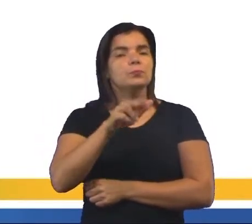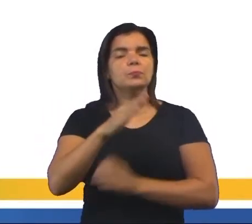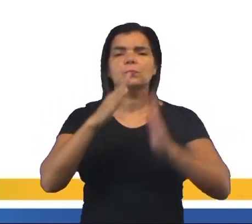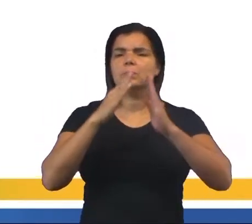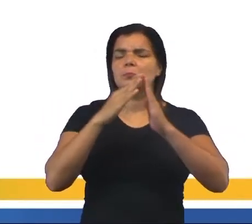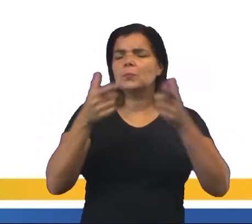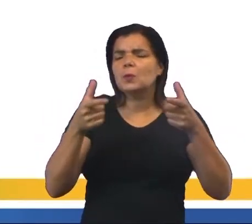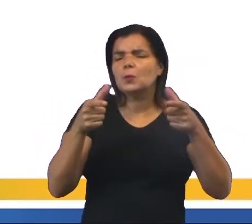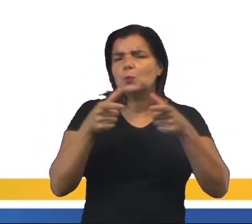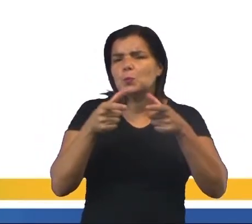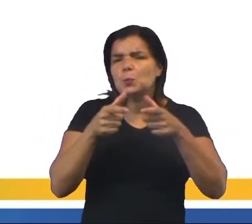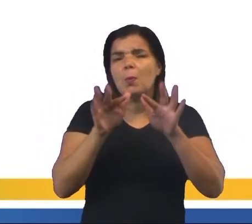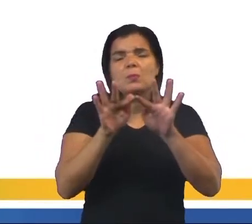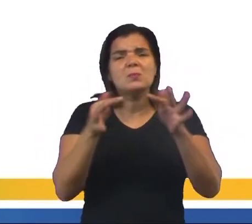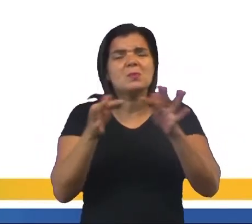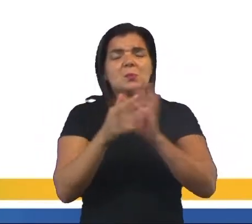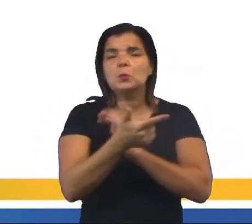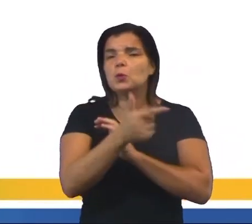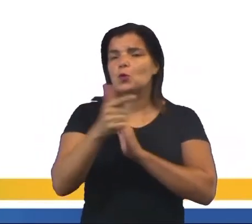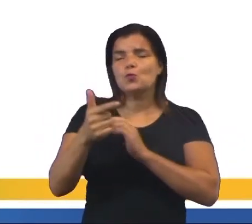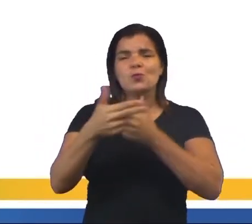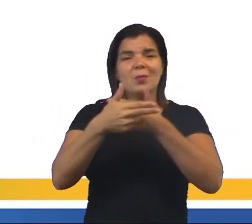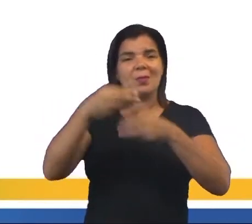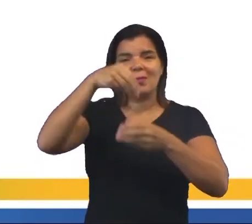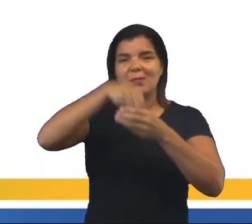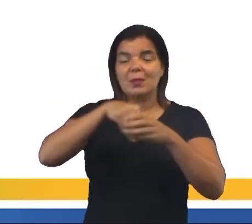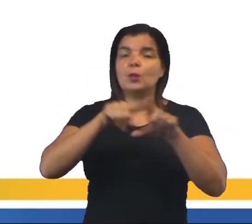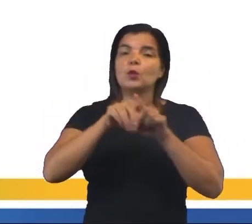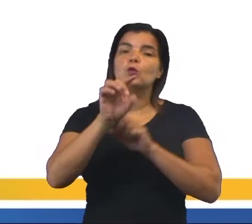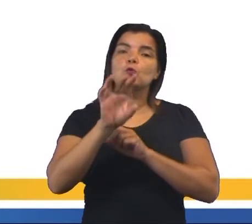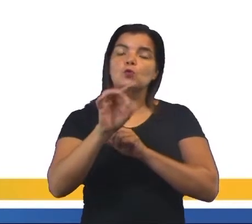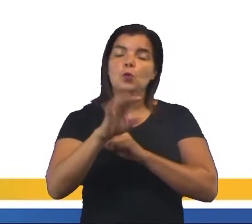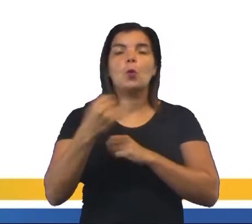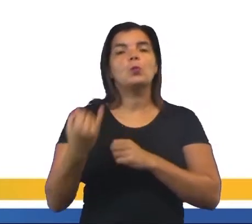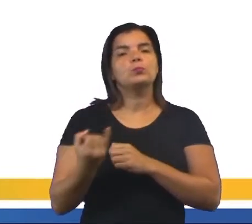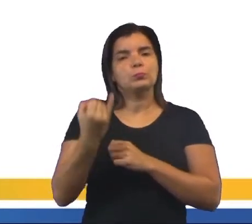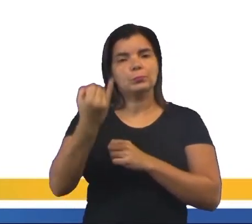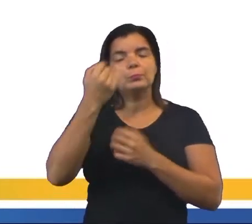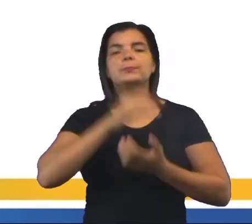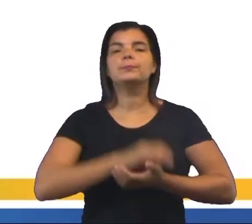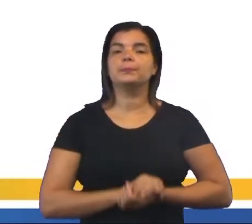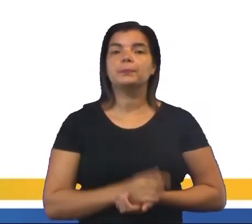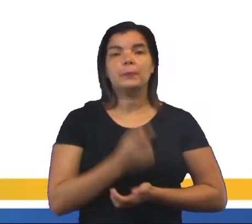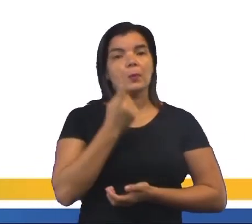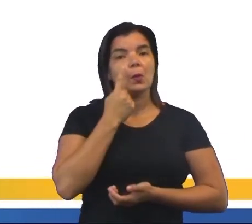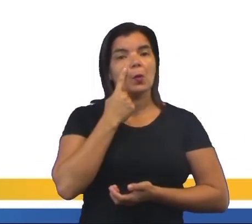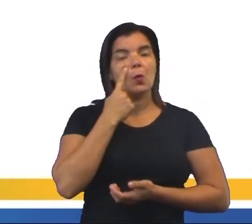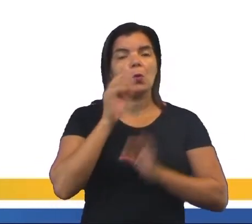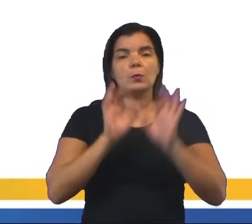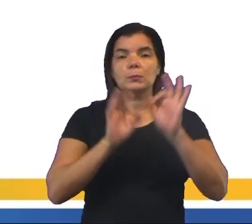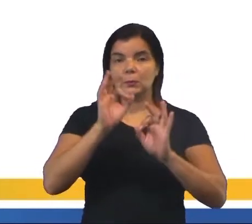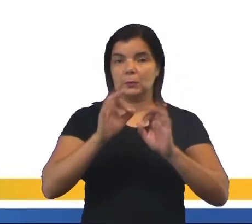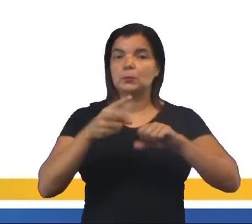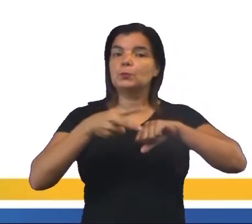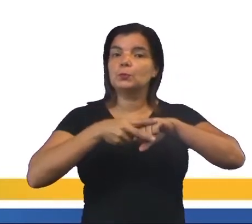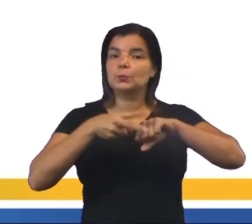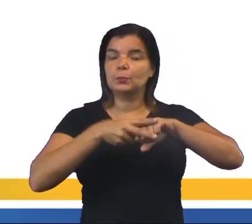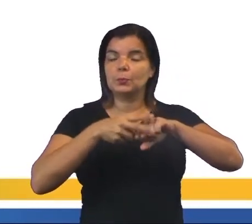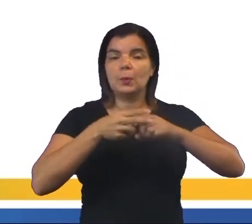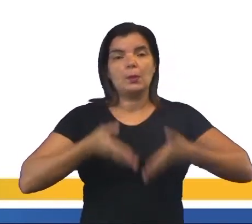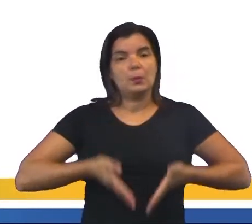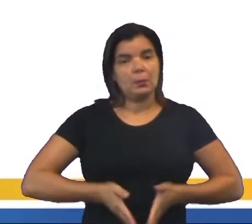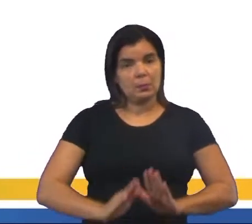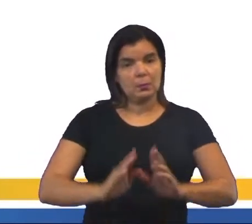muito simples. Quase não tinha mobília, apenas o essencial. Olhem as formas verbais: